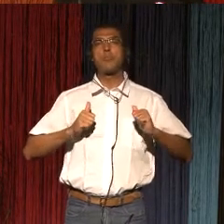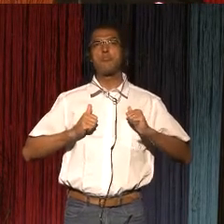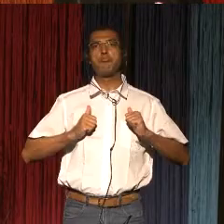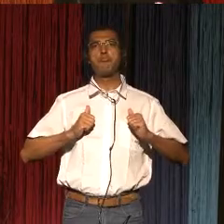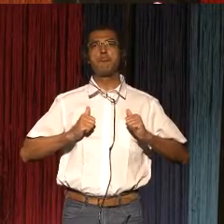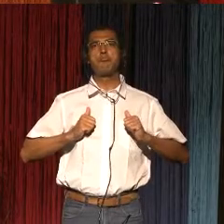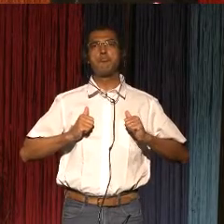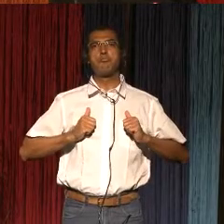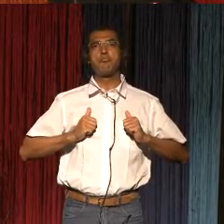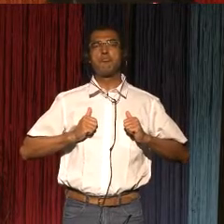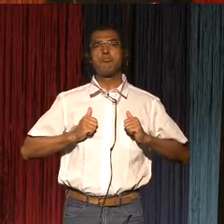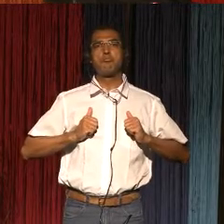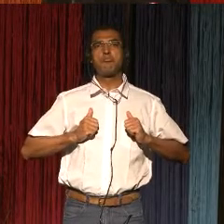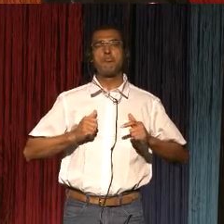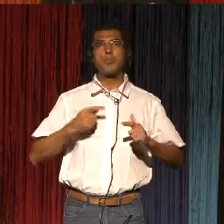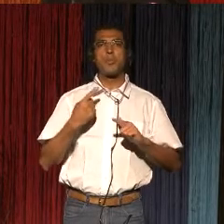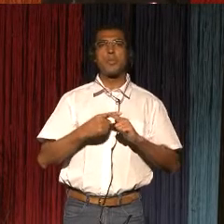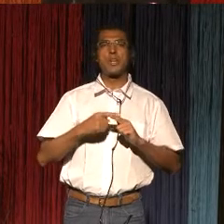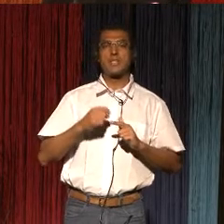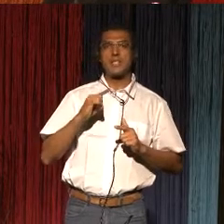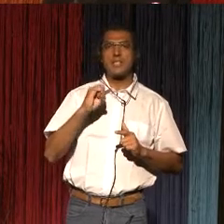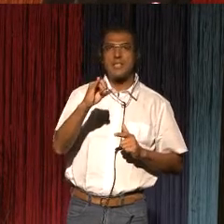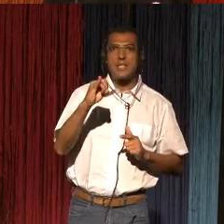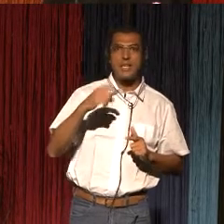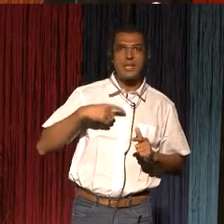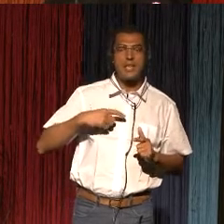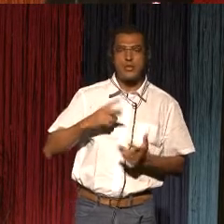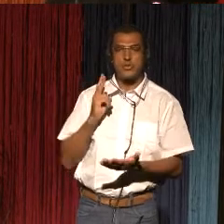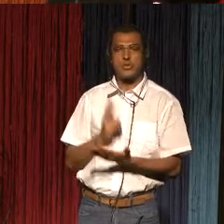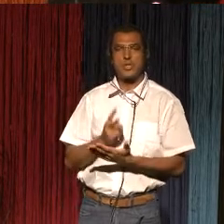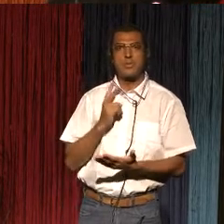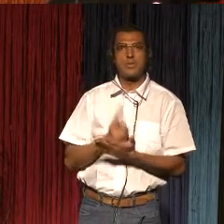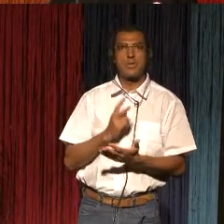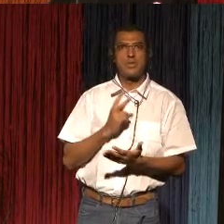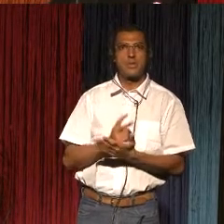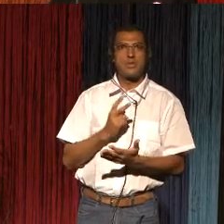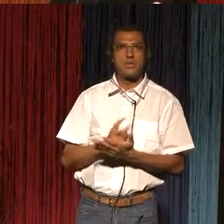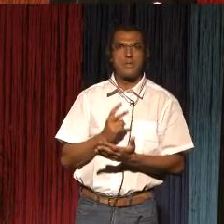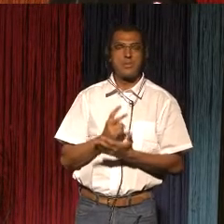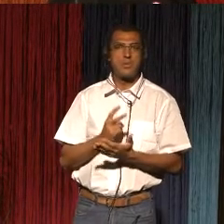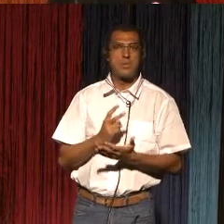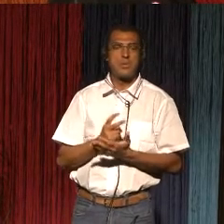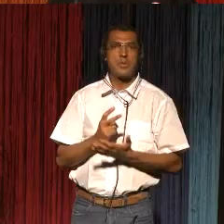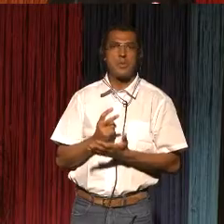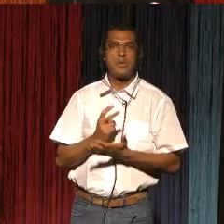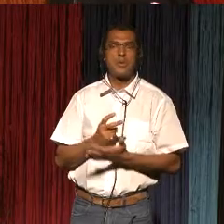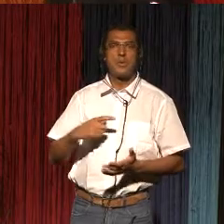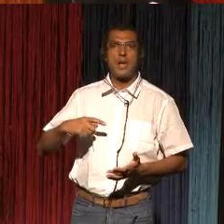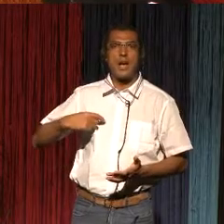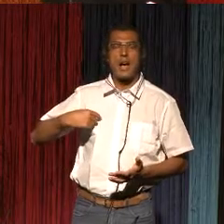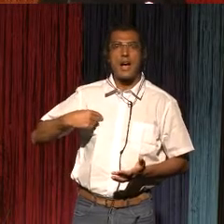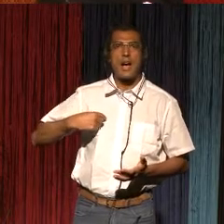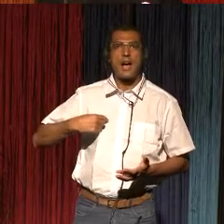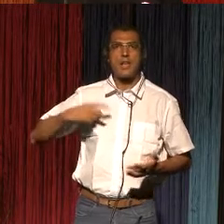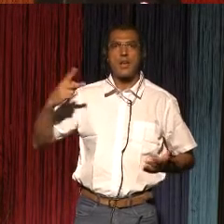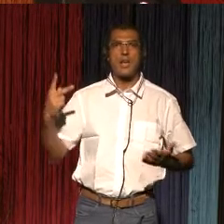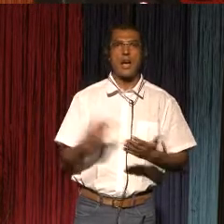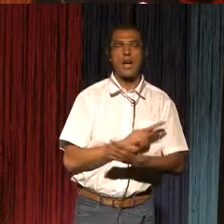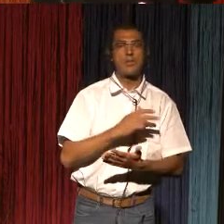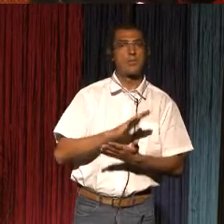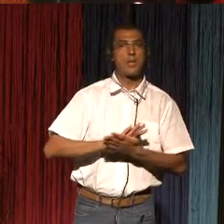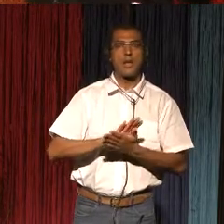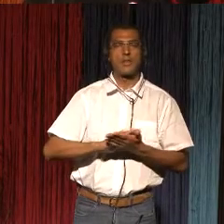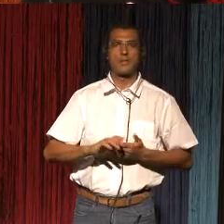que você já sabe, por definição, você não sabe. Então, a chance é de 50% de estar certo ou errado. Se você quiser ter certeza que